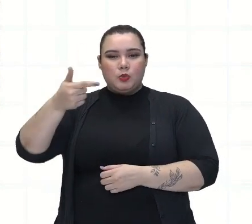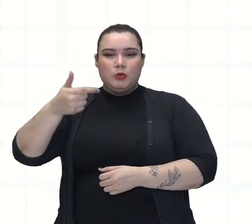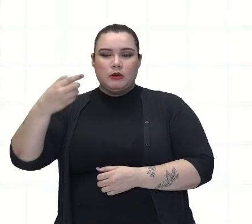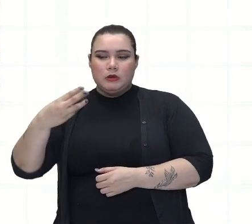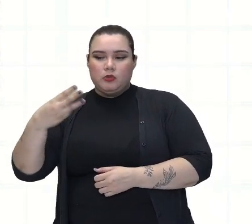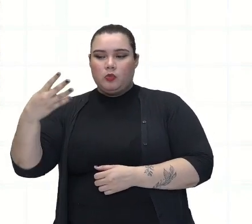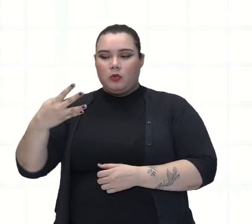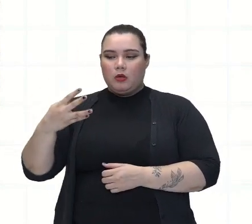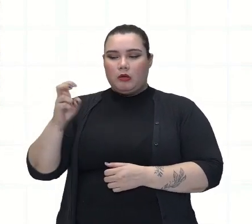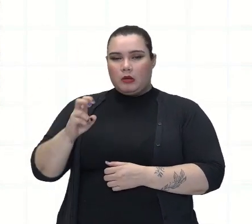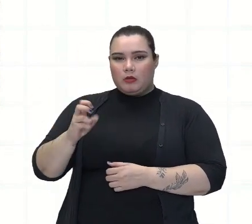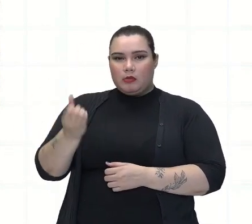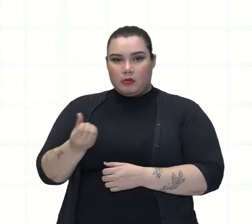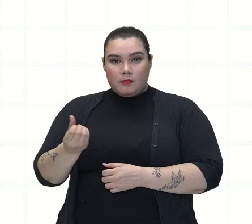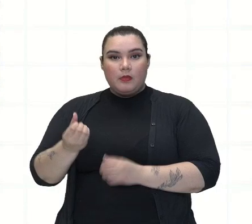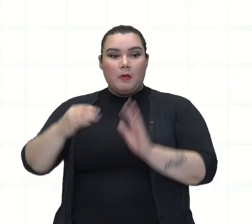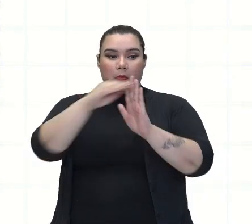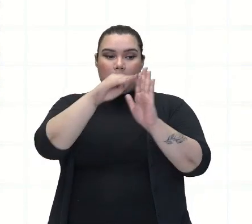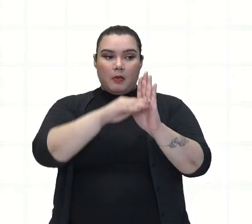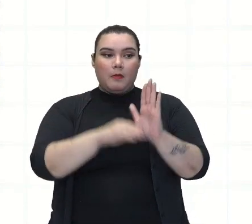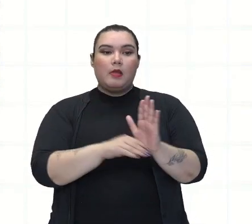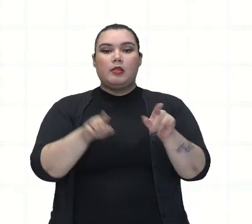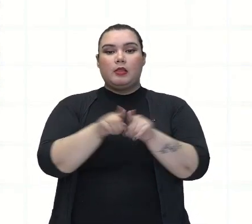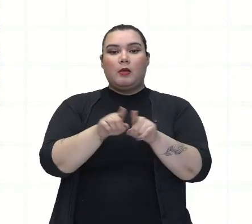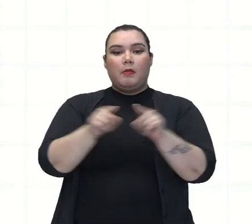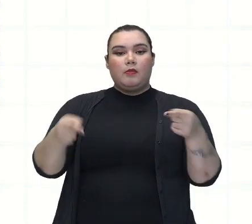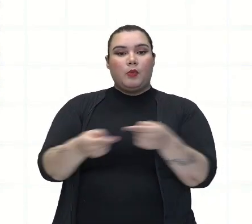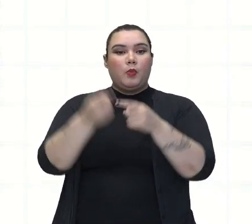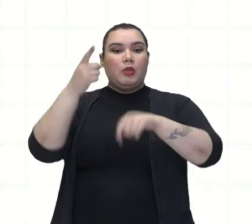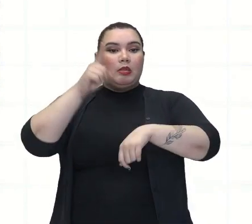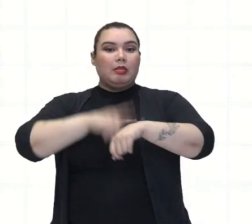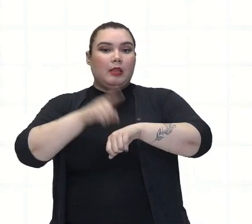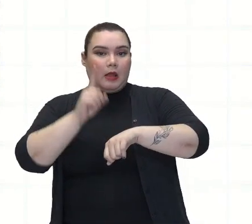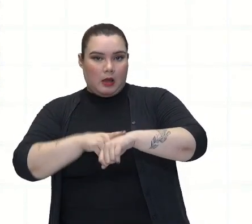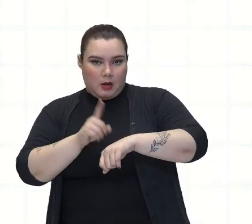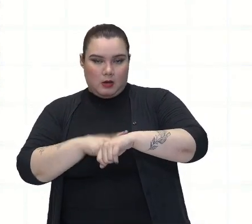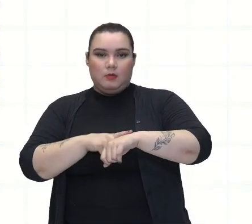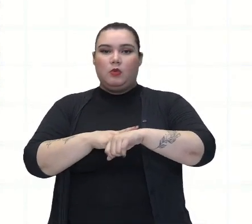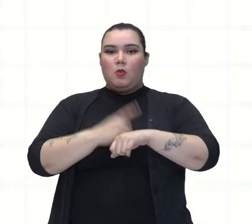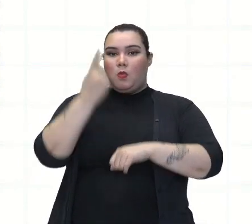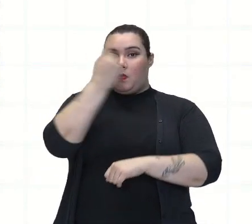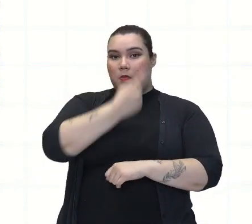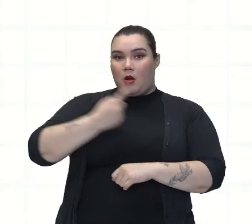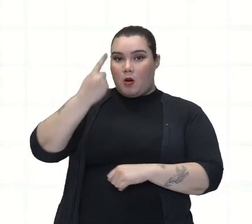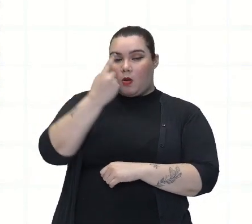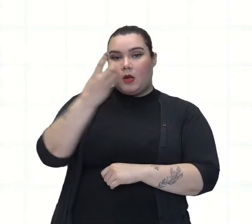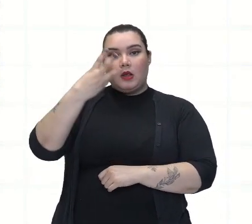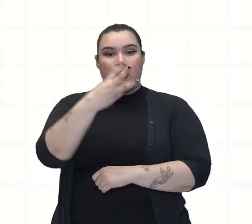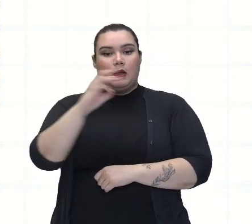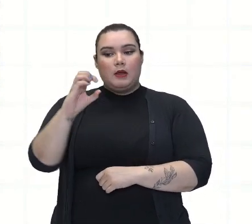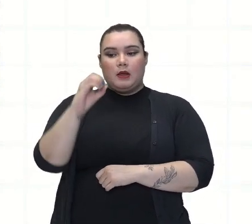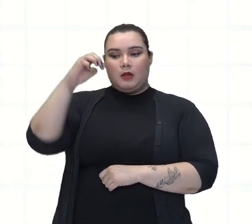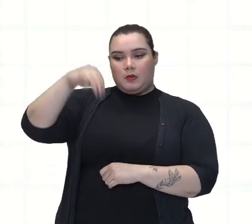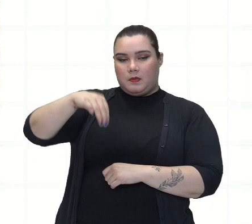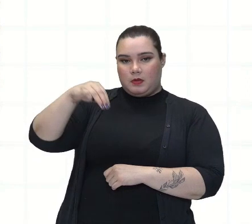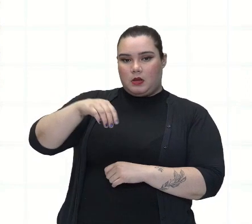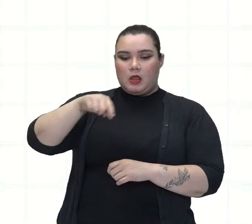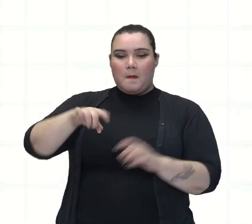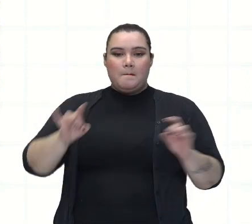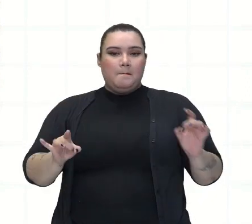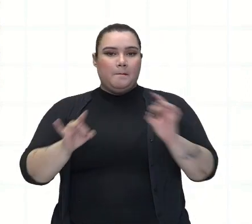também segue um tempo, 1 hora e 30 minutos para concretizar esse